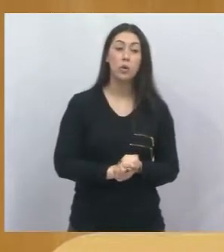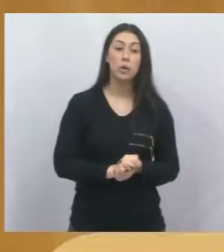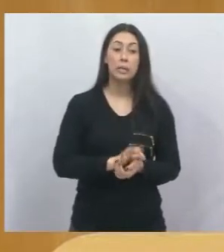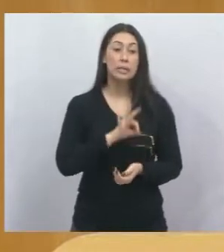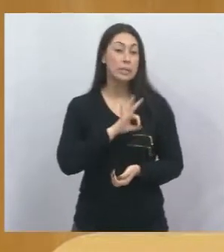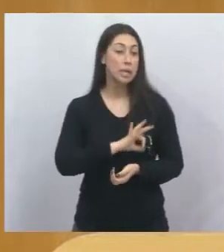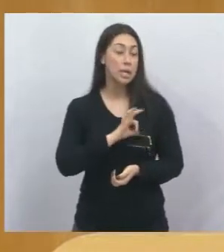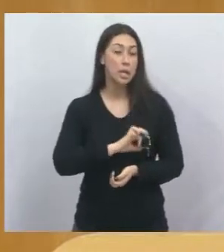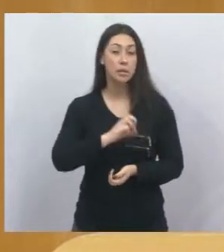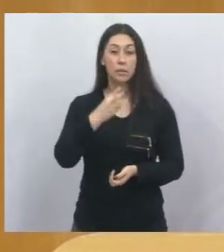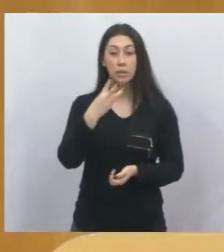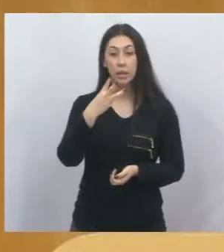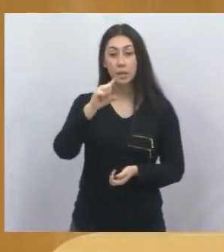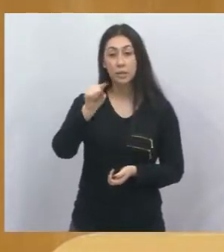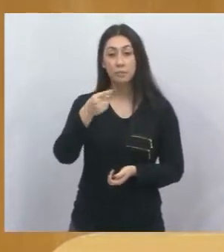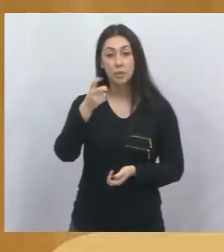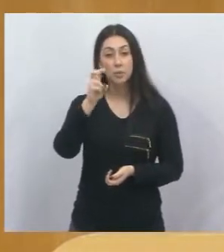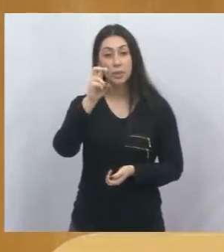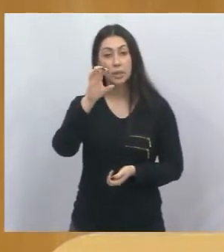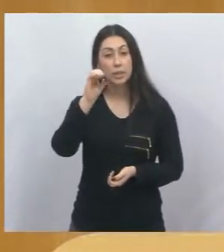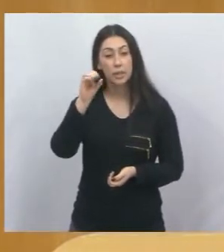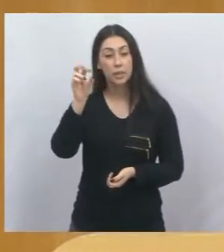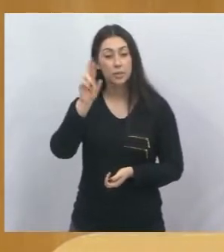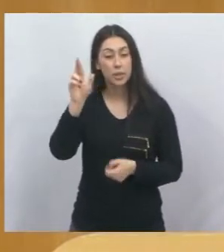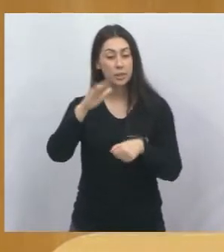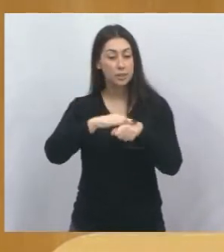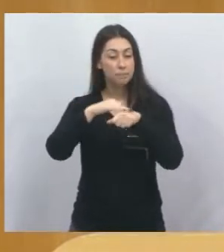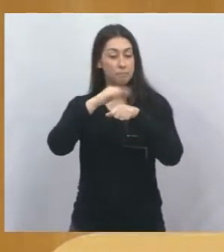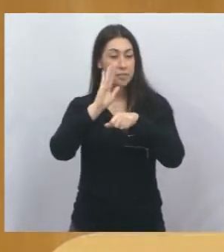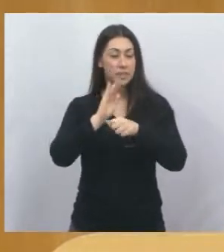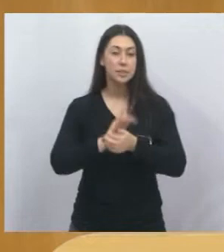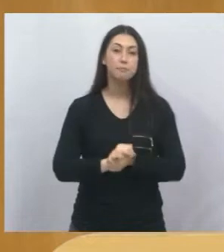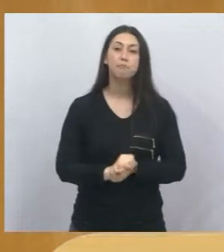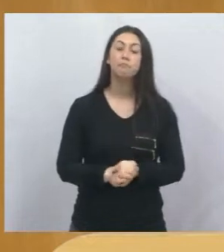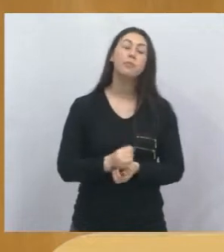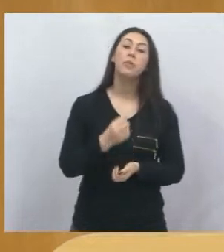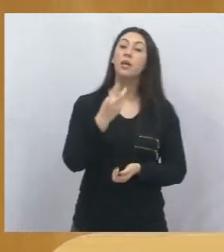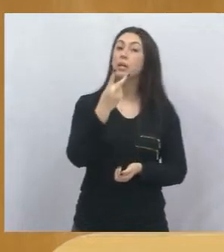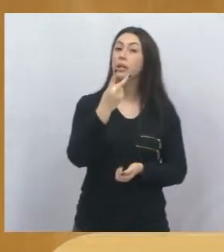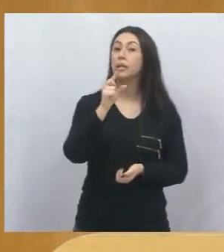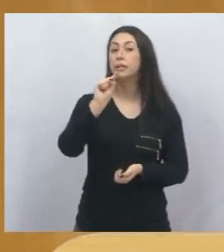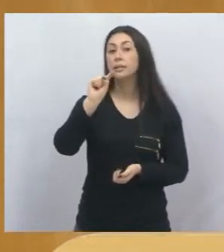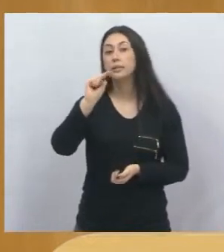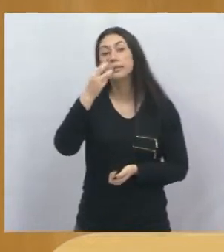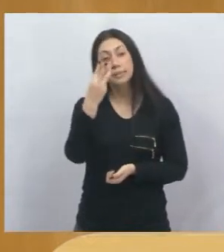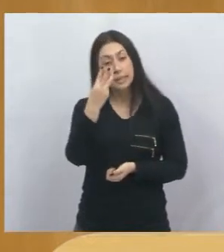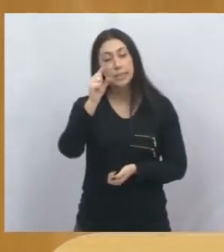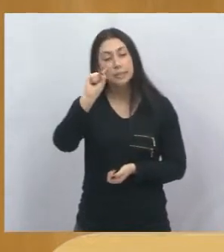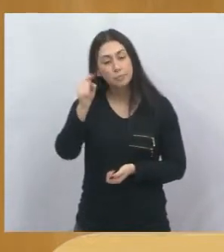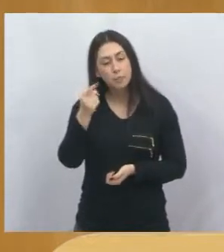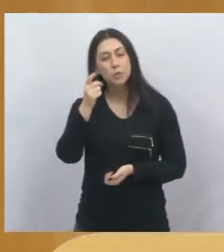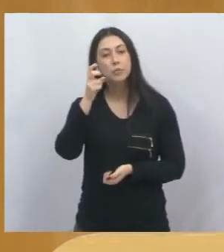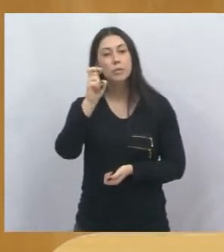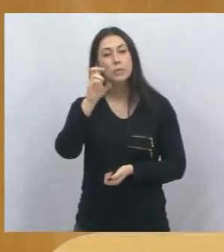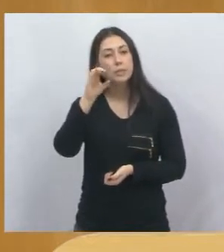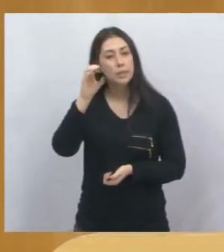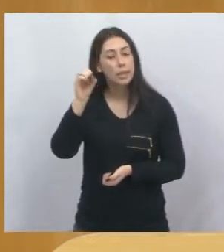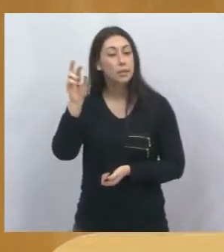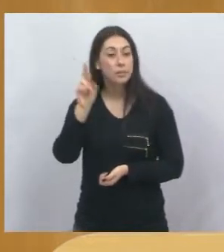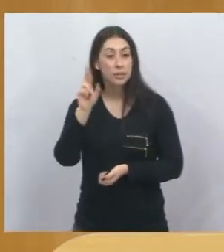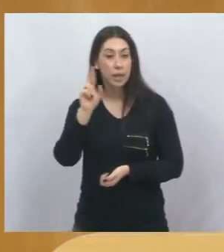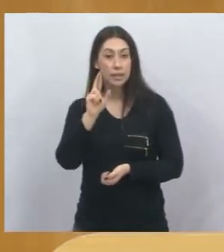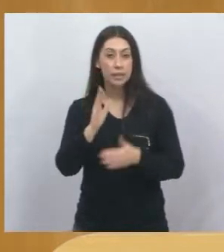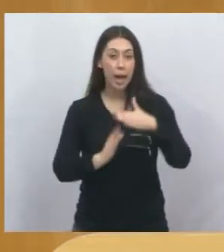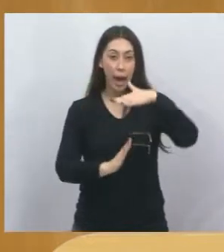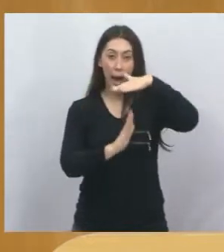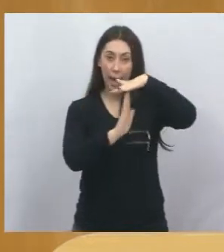ganham acima de R$ 3.500. Esses que ganham acima de R$ 3.500, até R$ 3.500, nada lhe